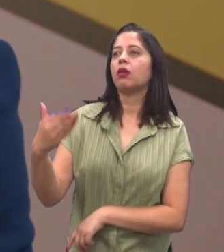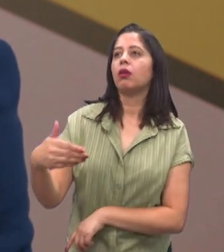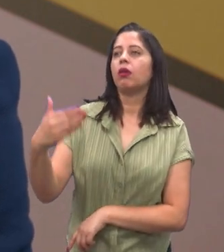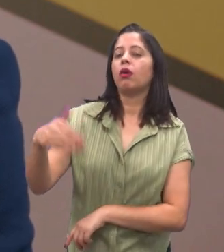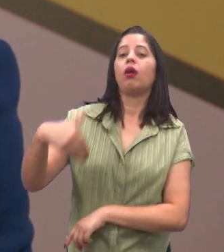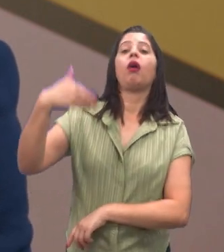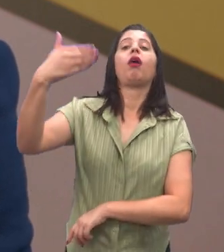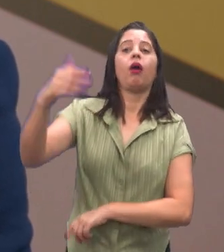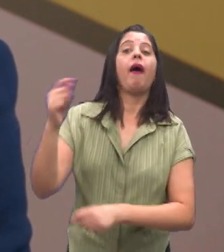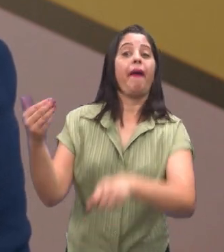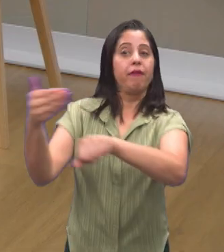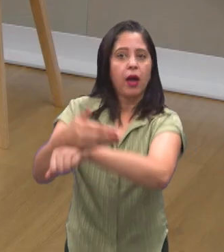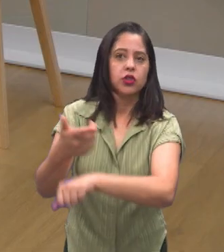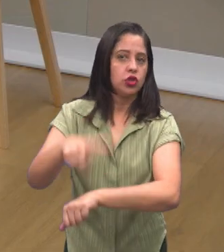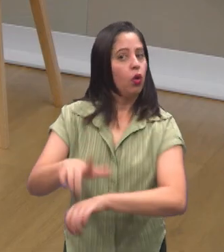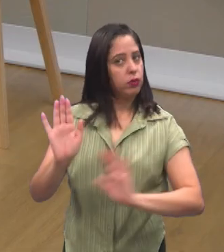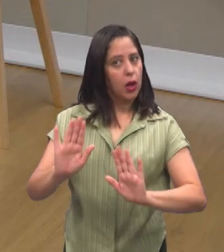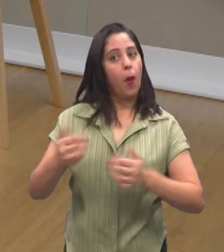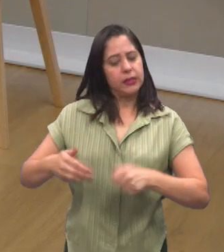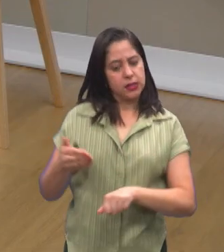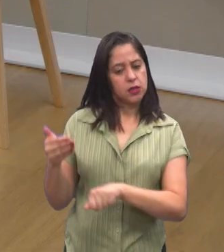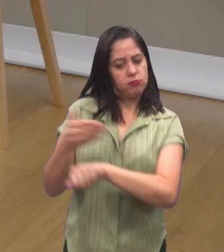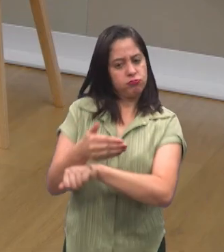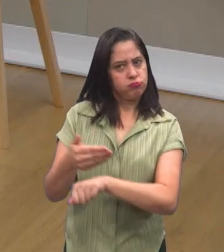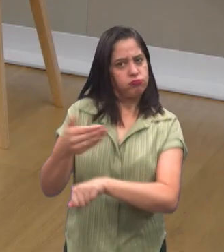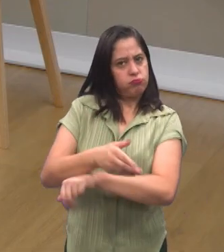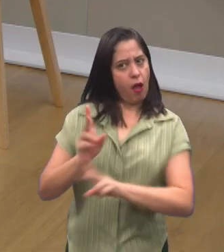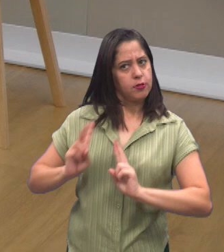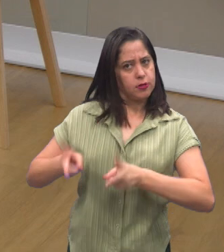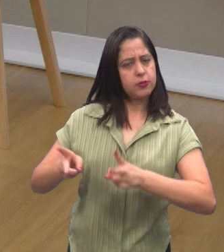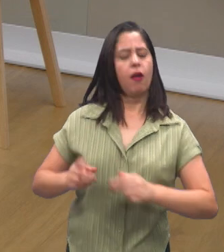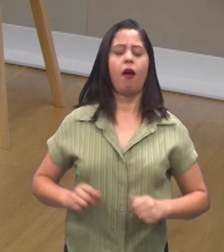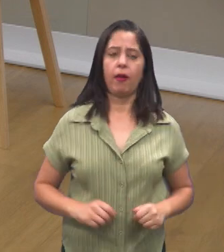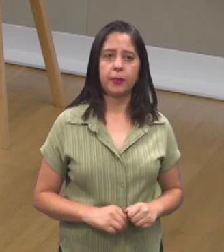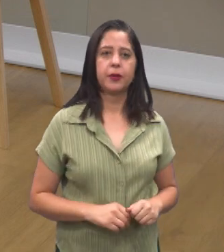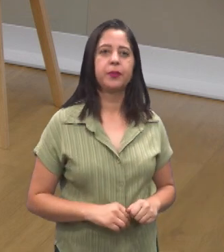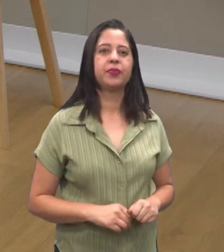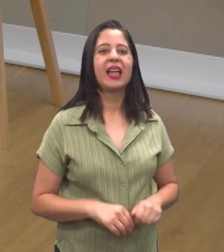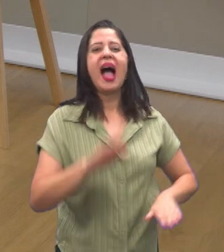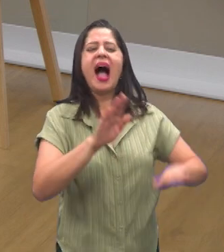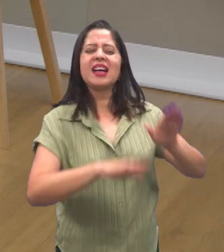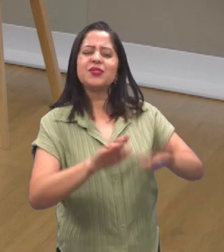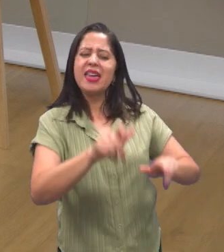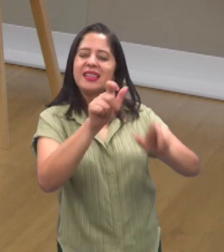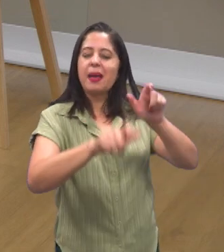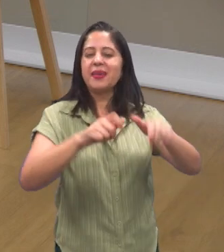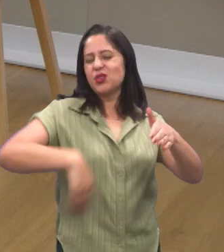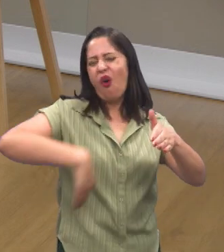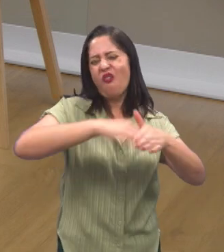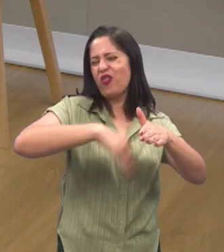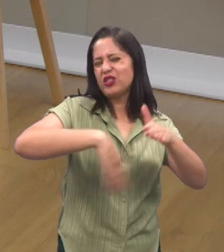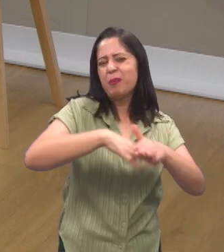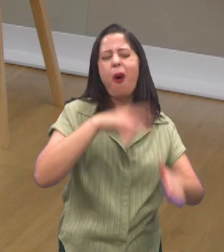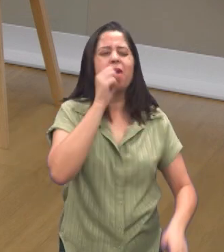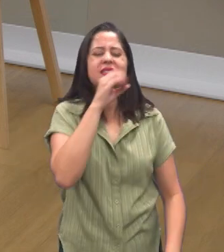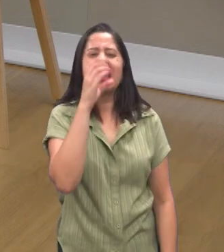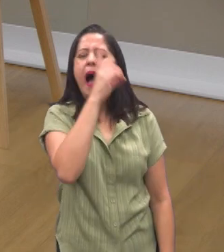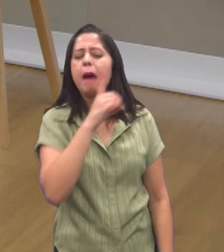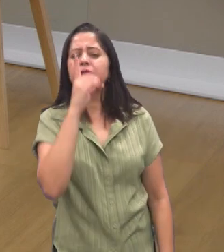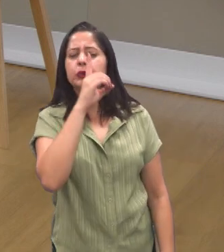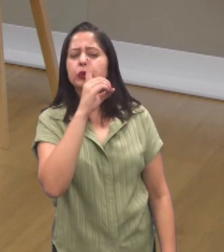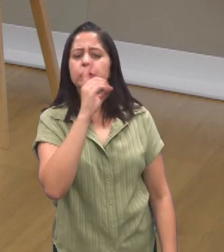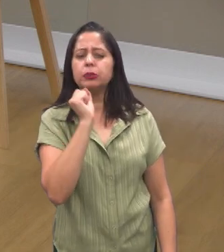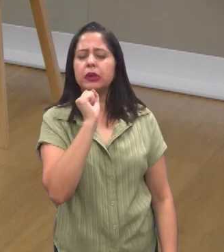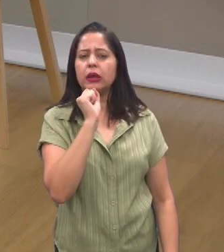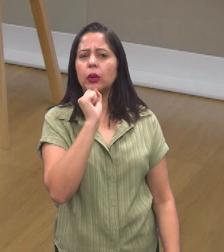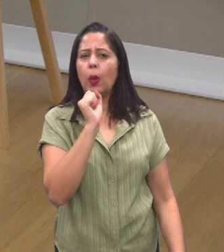alguns problemas. E já que o assunto são os atletas amadores, de repente alguém que está praticando um futebol lá de final de semana, tem algum sintoma que ele deve